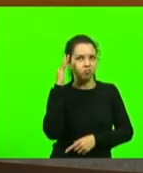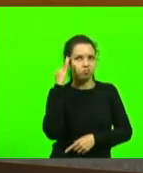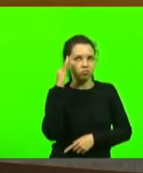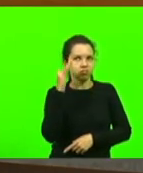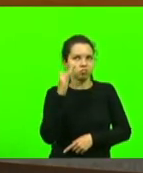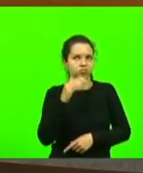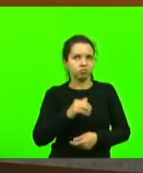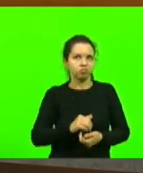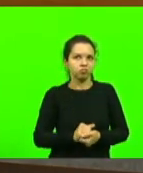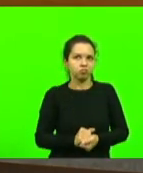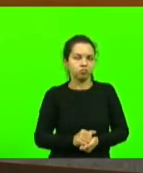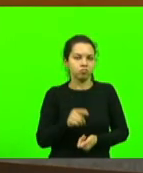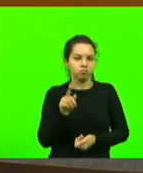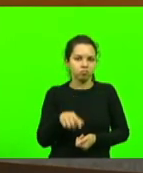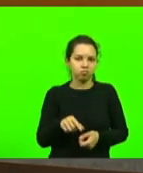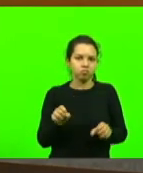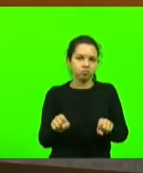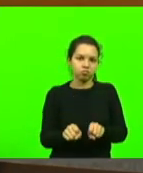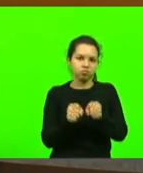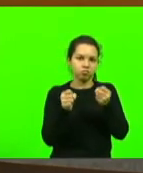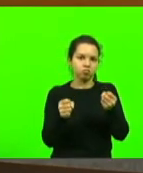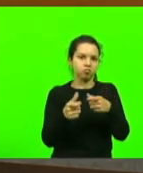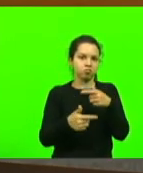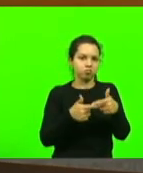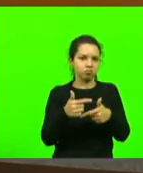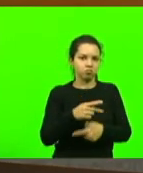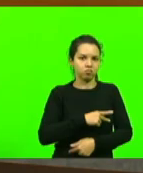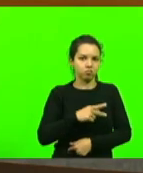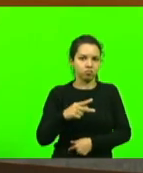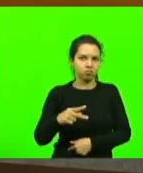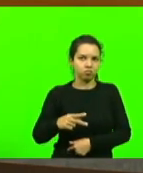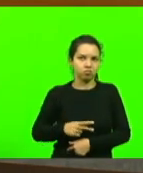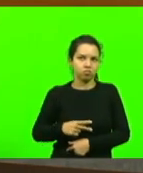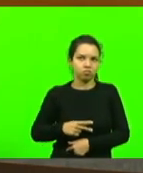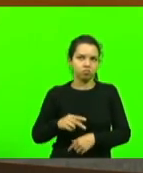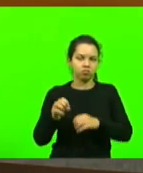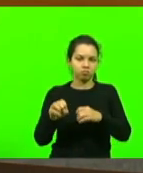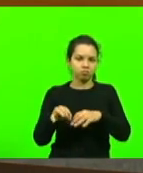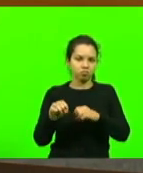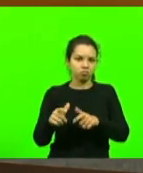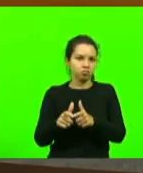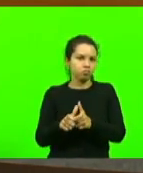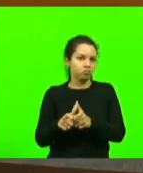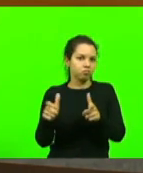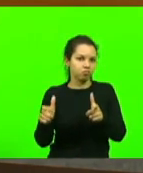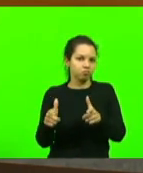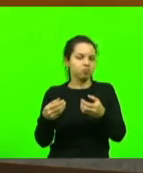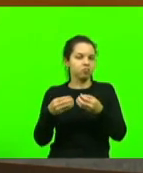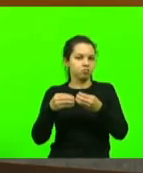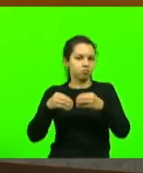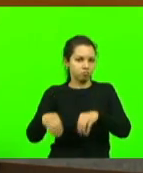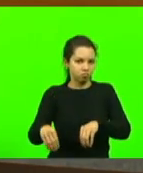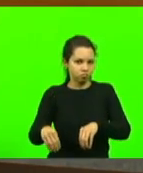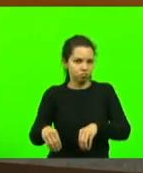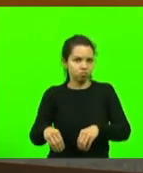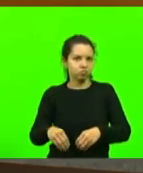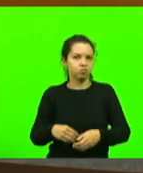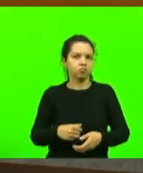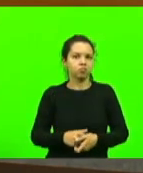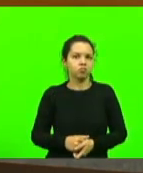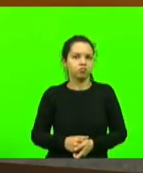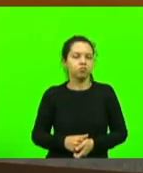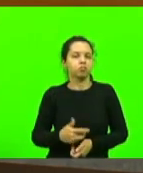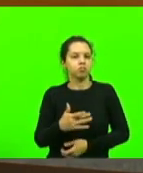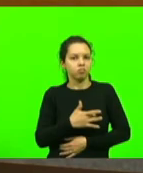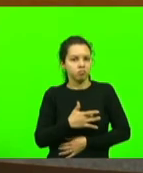que isso é acabar com o serviço público a educação é um dos maiores setores que serão atingidos e junto com a